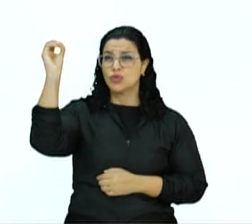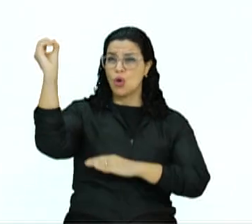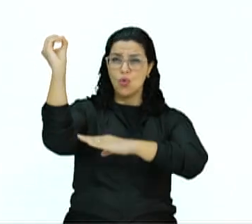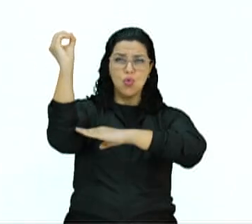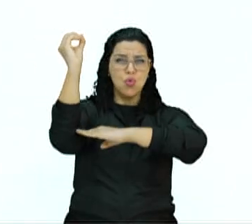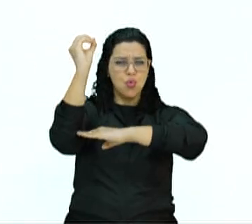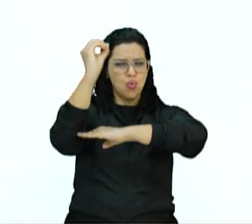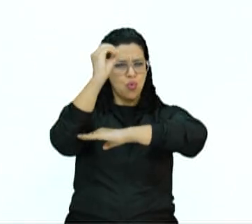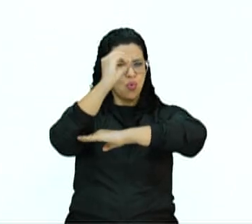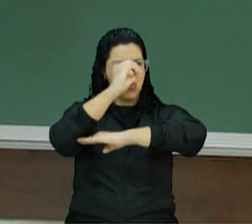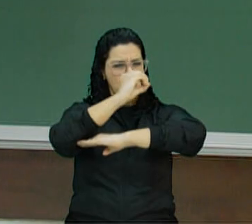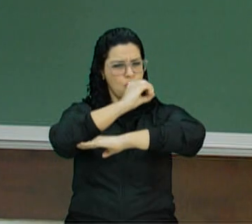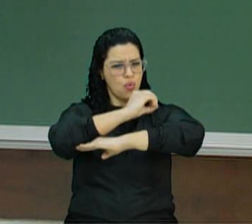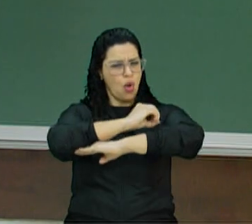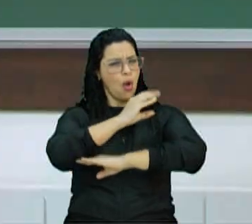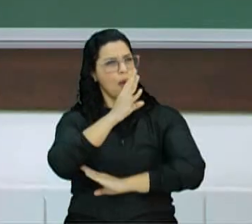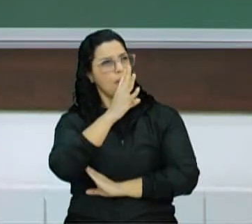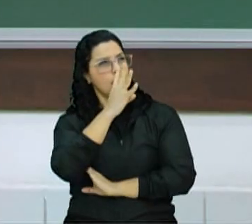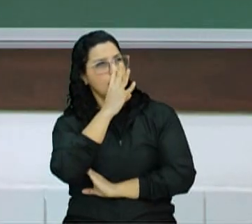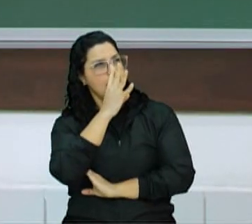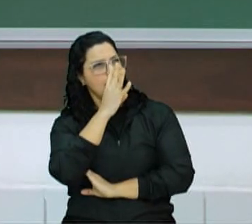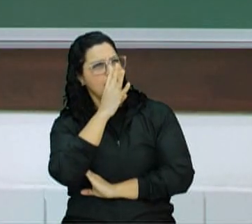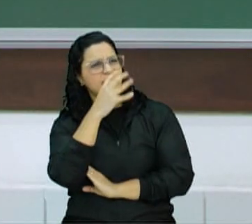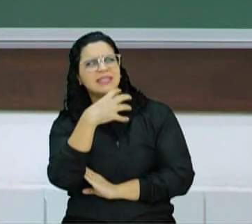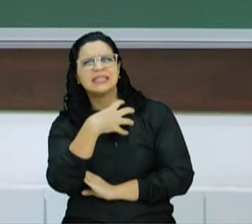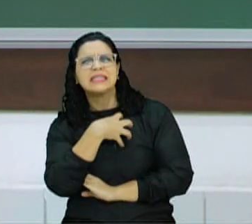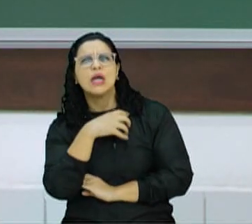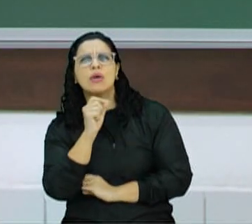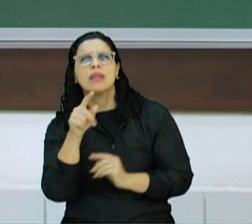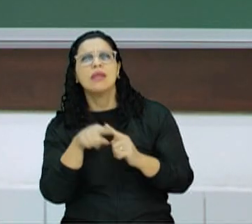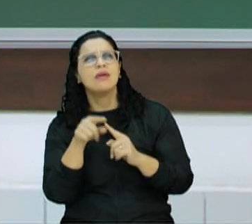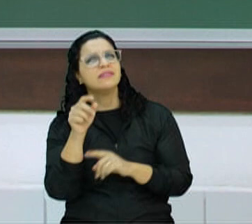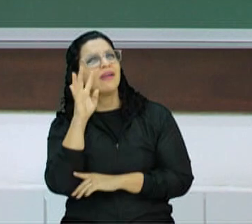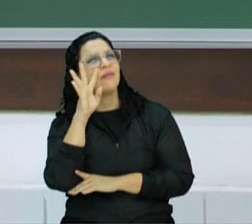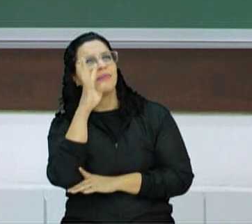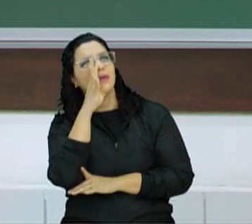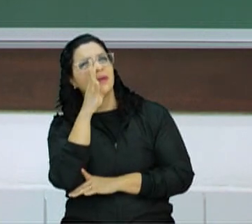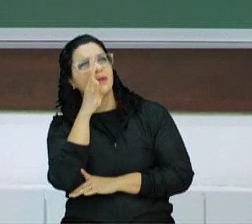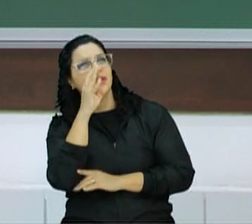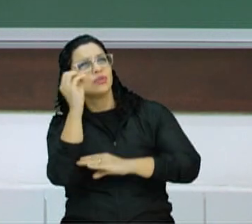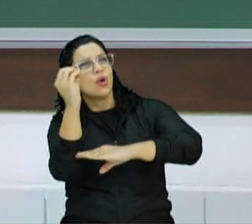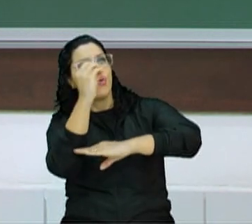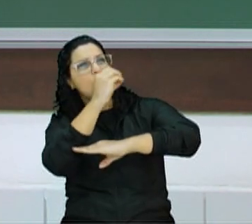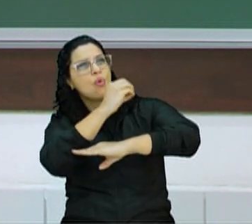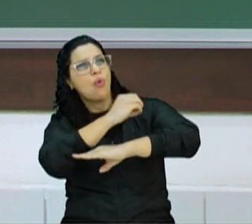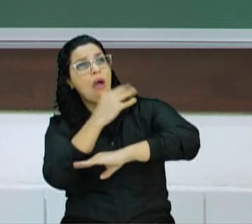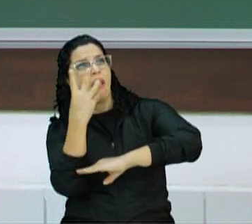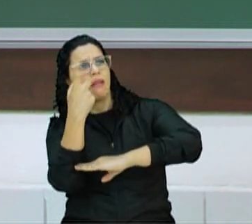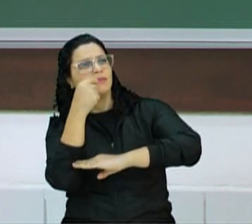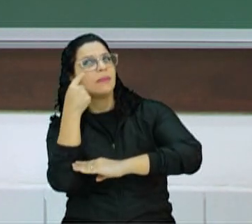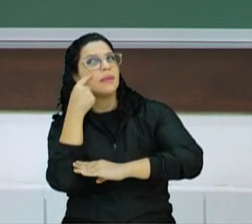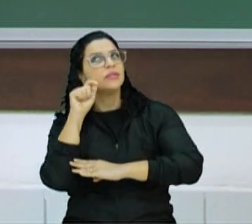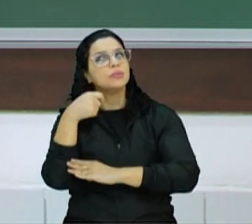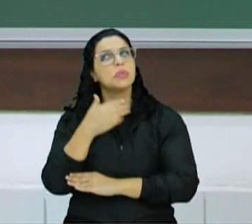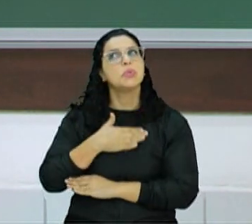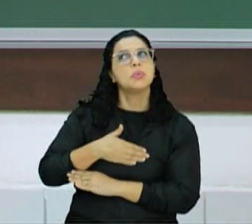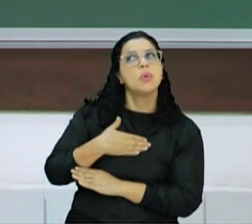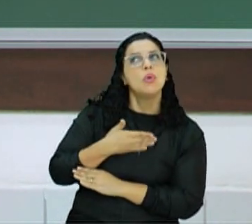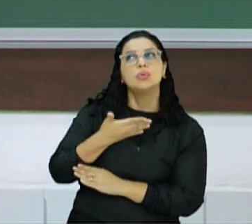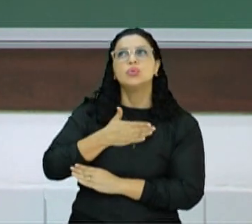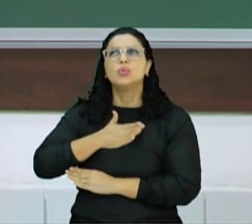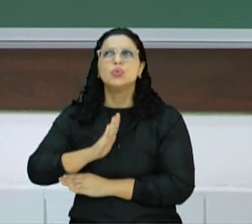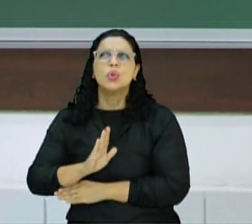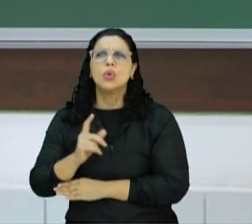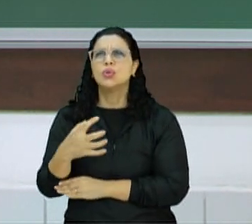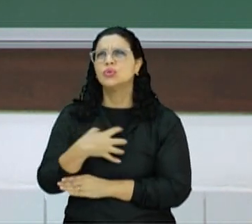sol? O que ele sugere a você? O que você acha do pôr do sol? É lindo, né? Então, reflete um pouquinho se você gosta, se você não